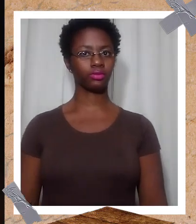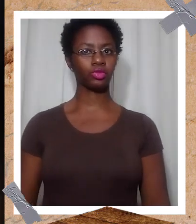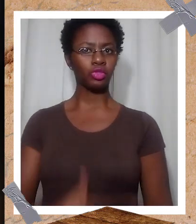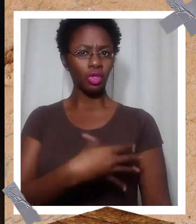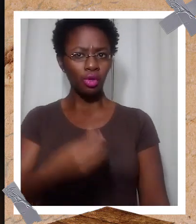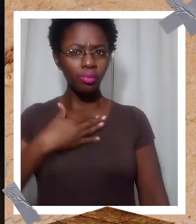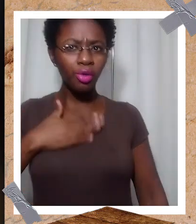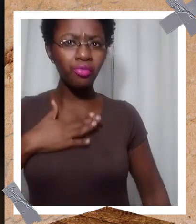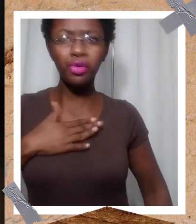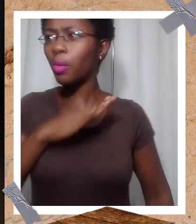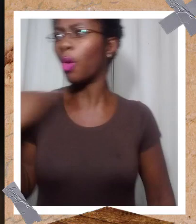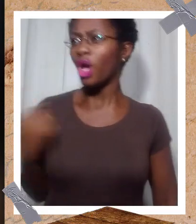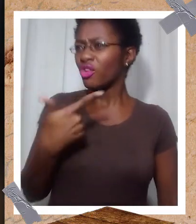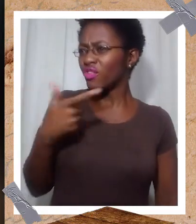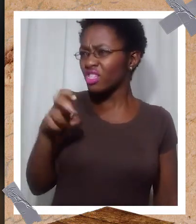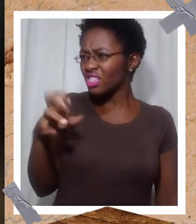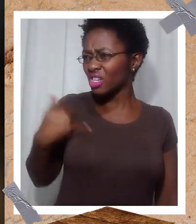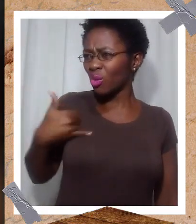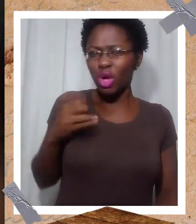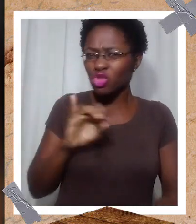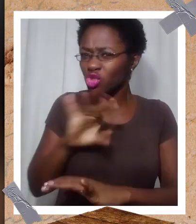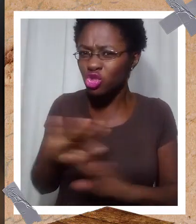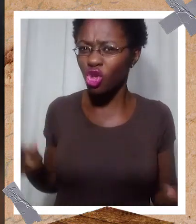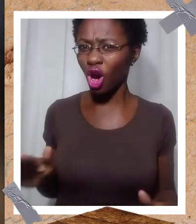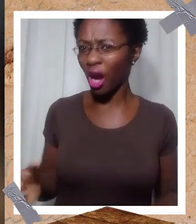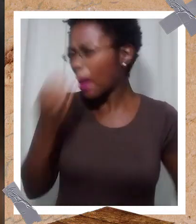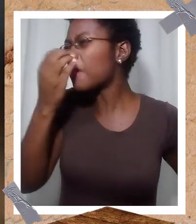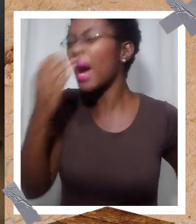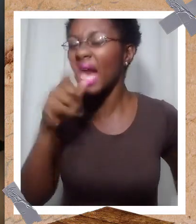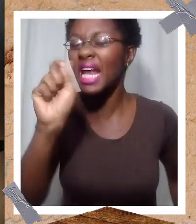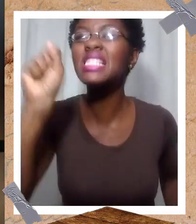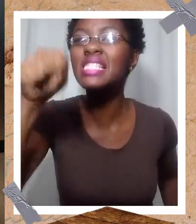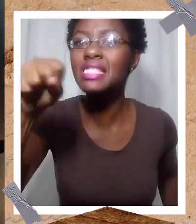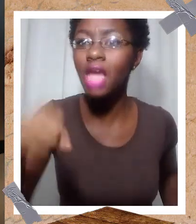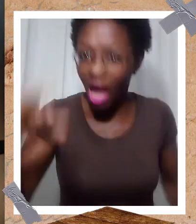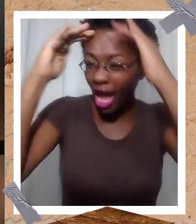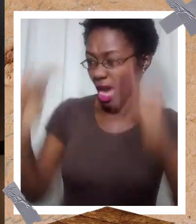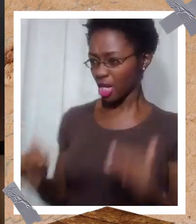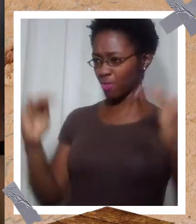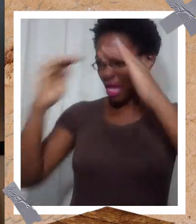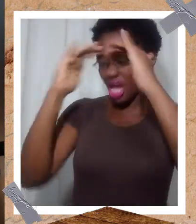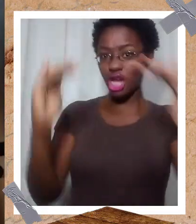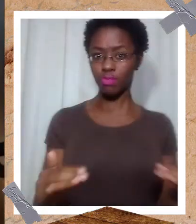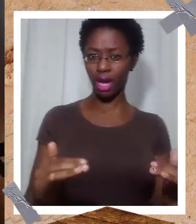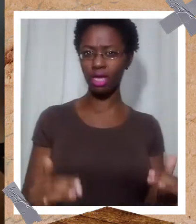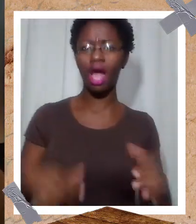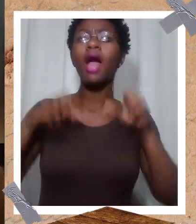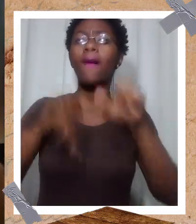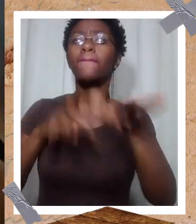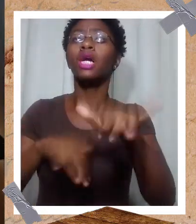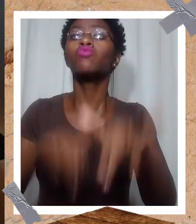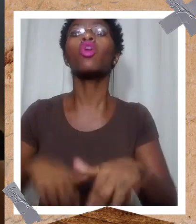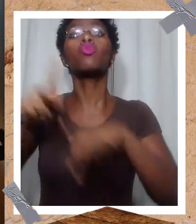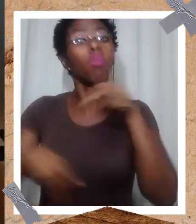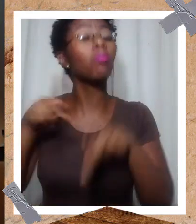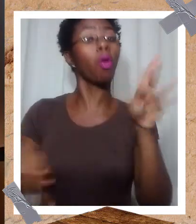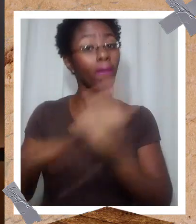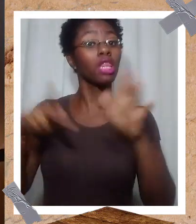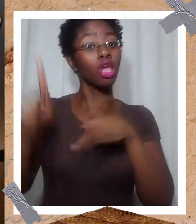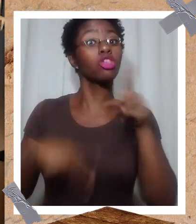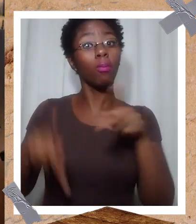filho morreu, 25 anos. É palhaçada assim. Respeita os outros. É uma manifestação dos outros. Tem que